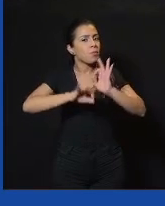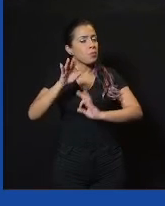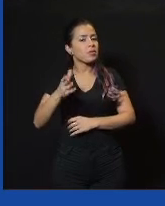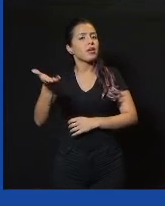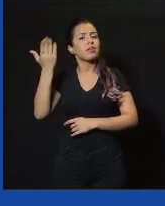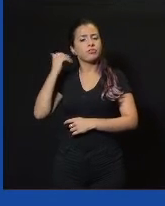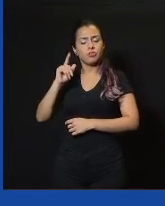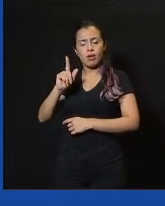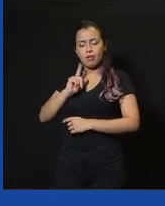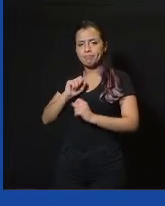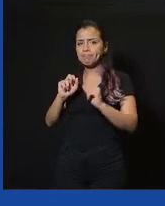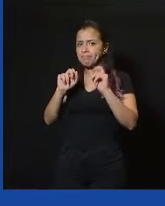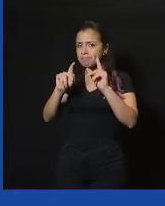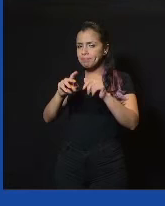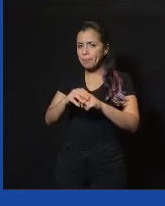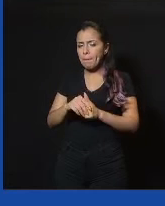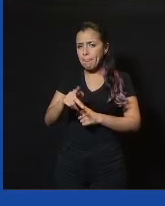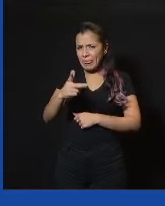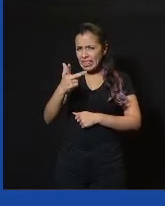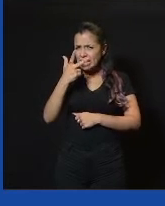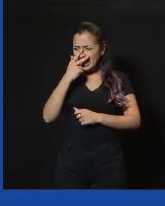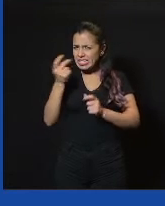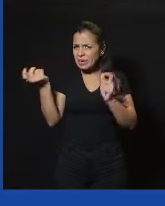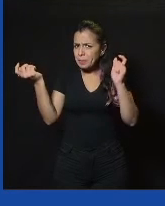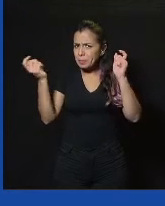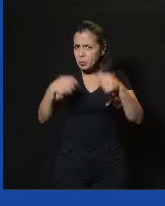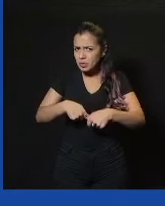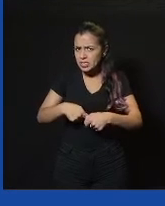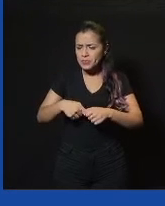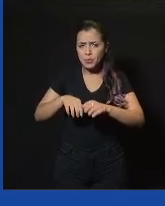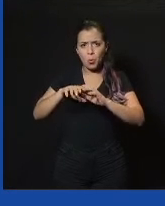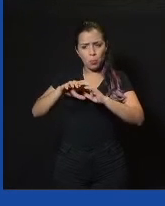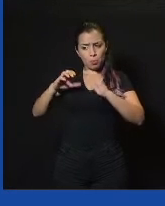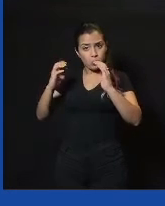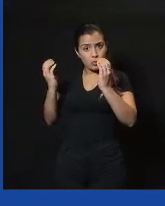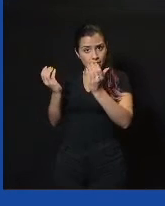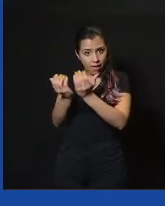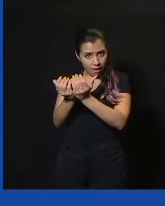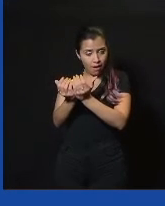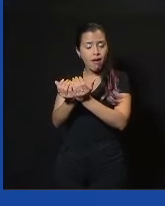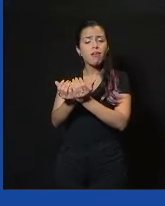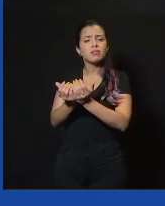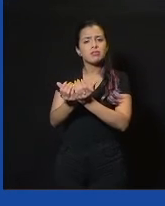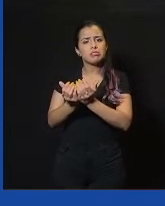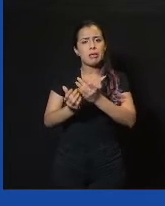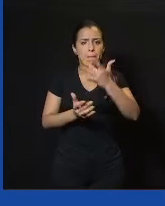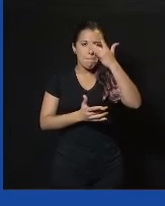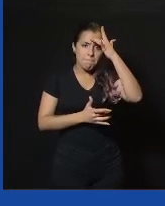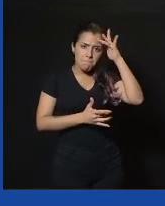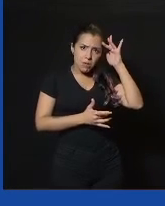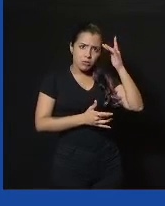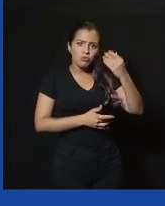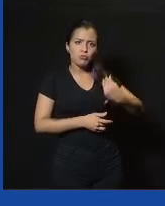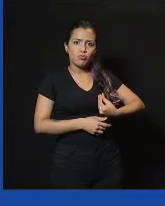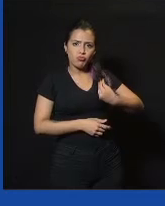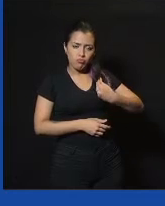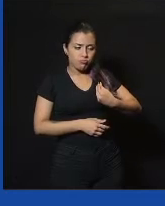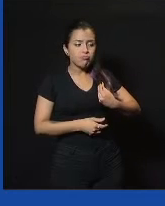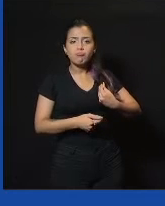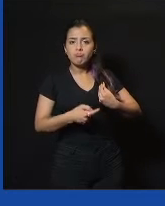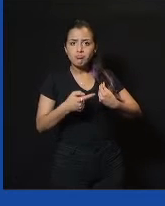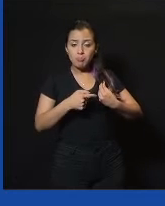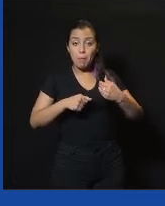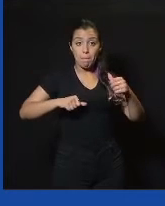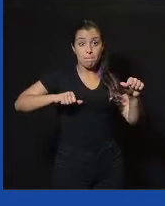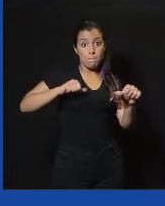que é possível que as comunidades também, a sociedade civil, a organização comunitária, mude a sua